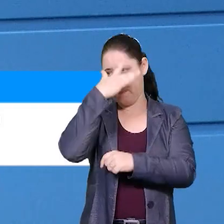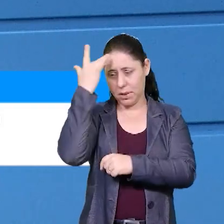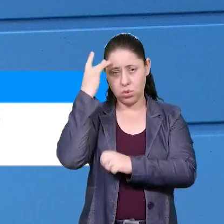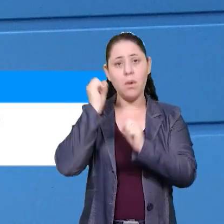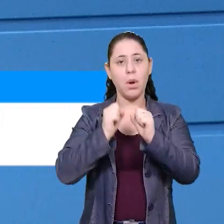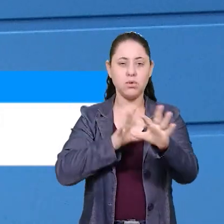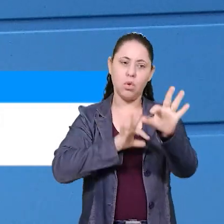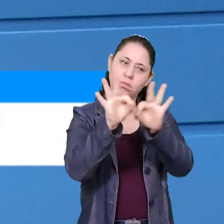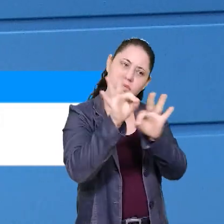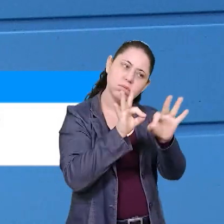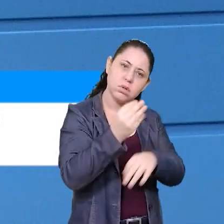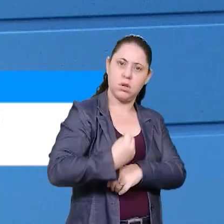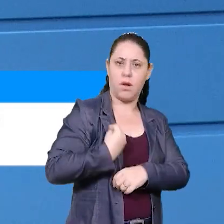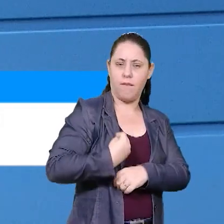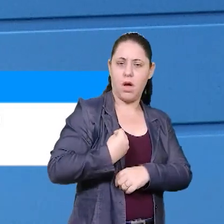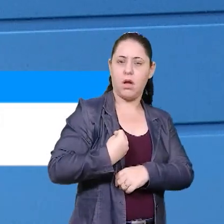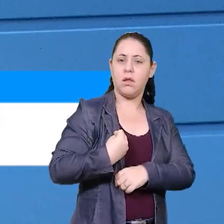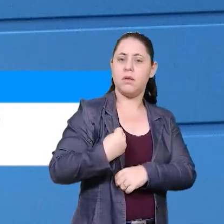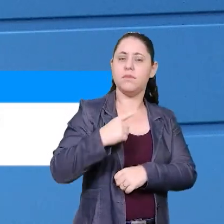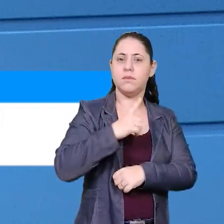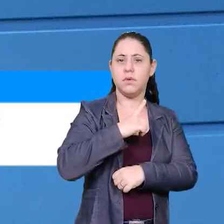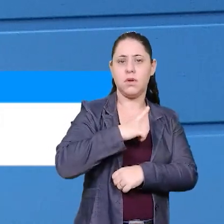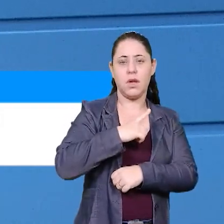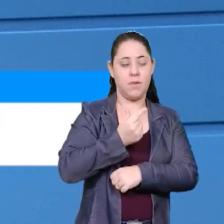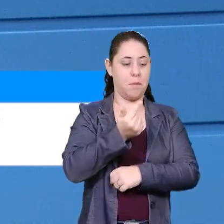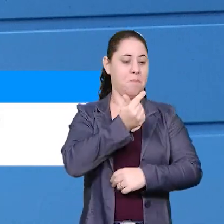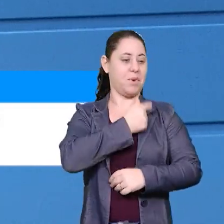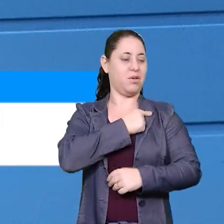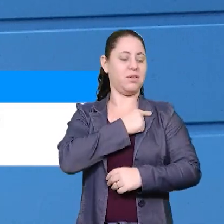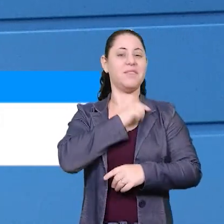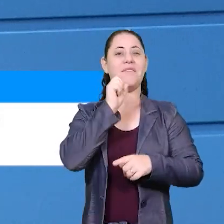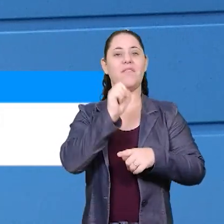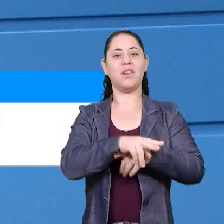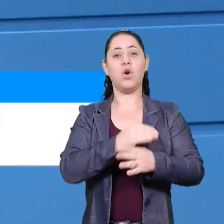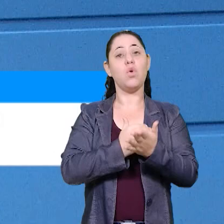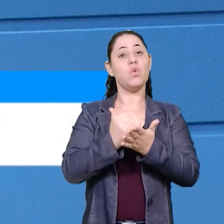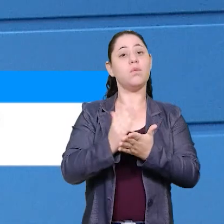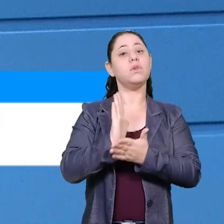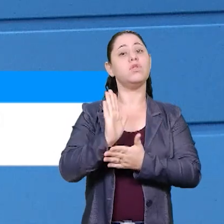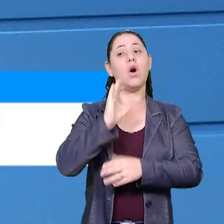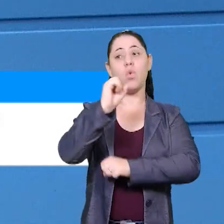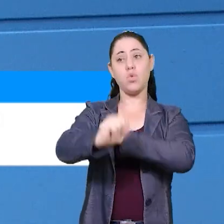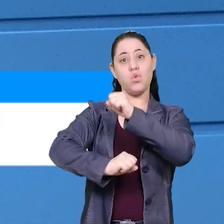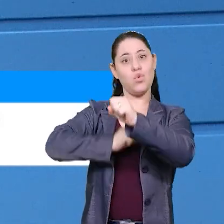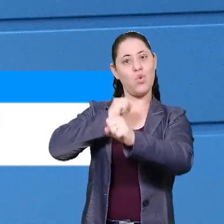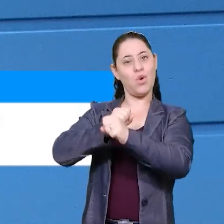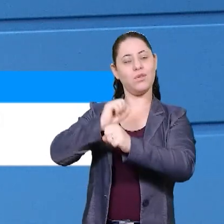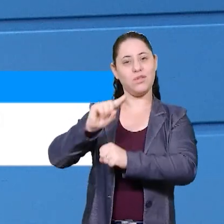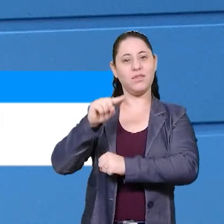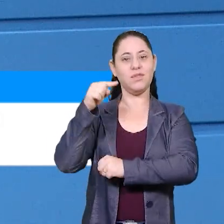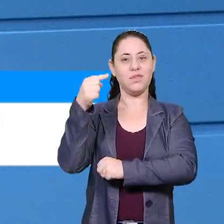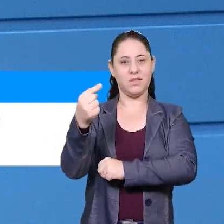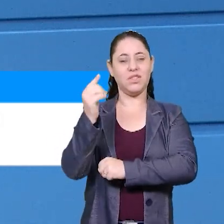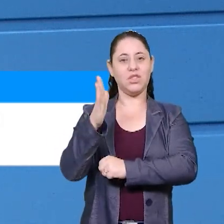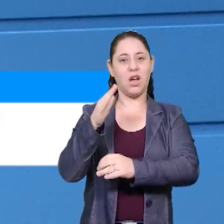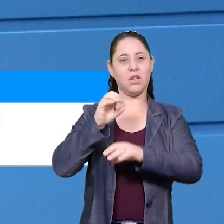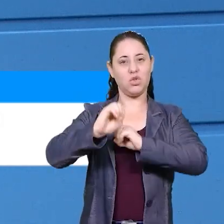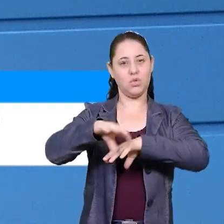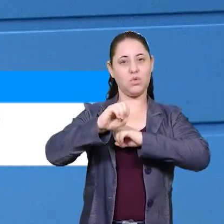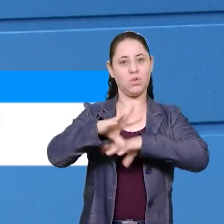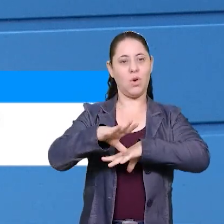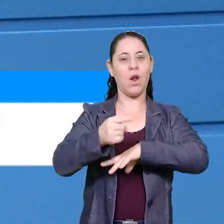final do ano, que as pessoas possam organizar suas vidas, né, tomarem posse, e assim já começam o próximo